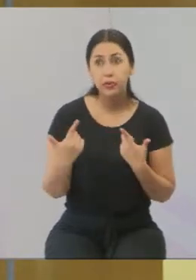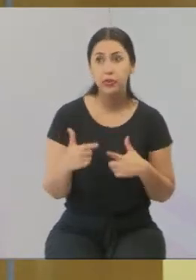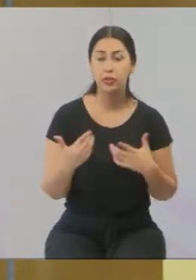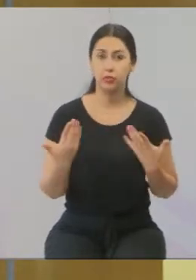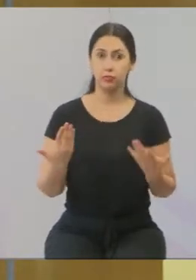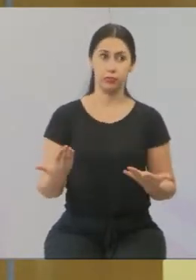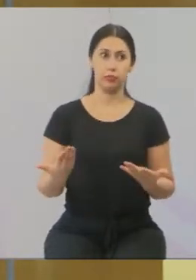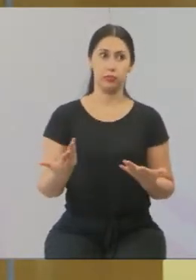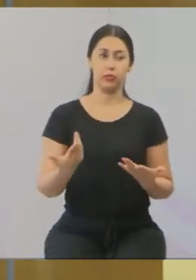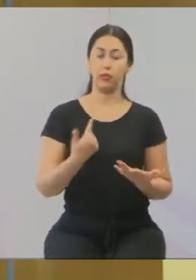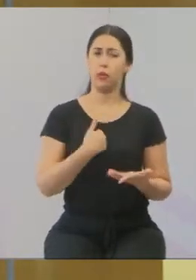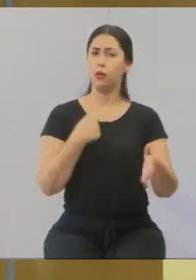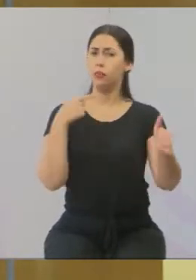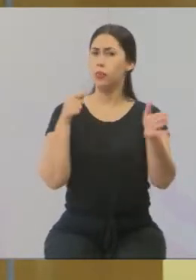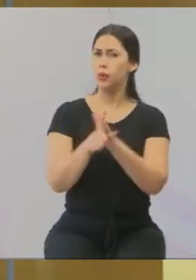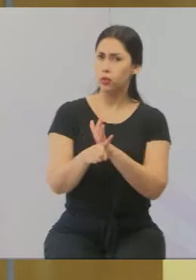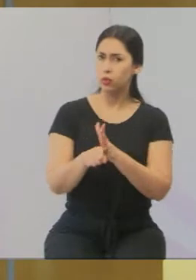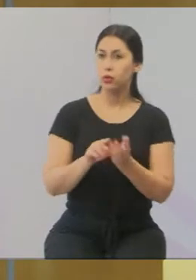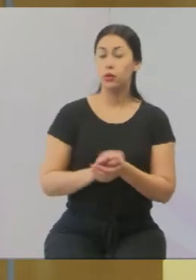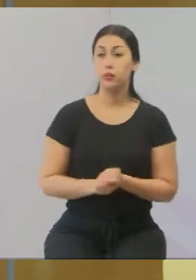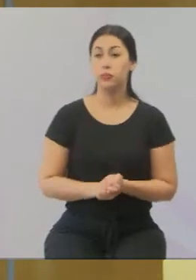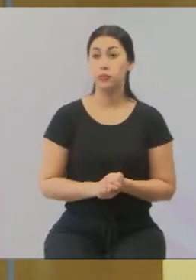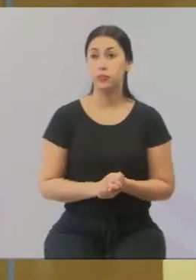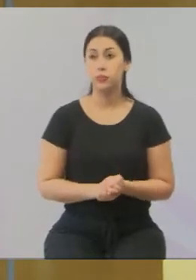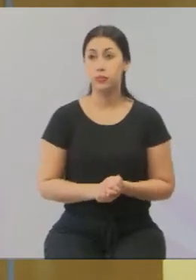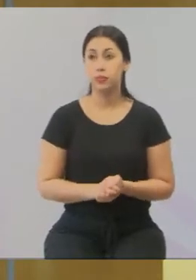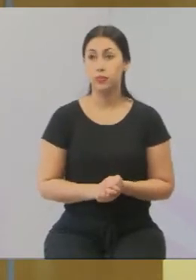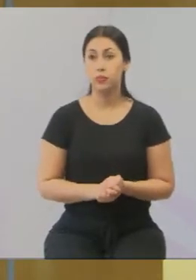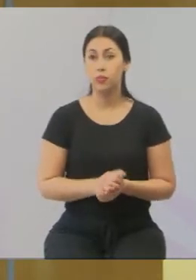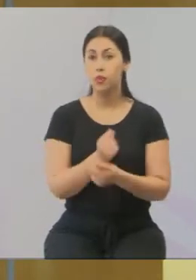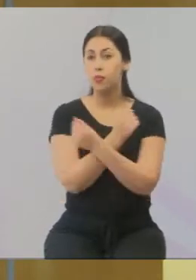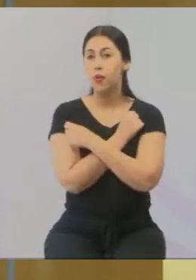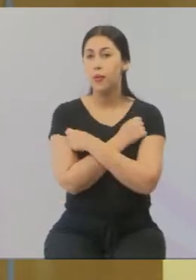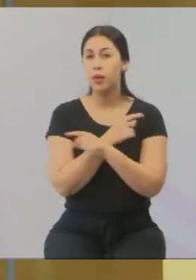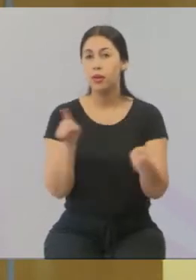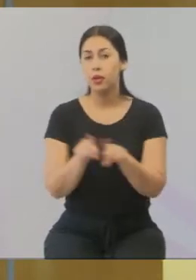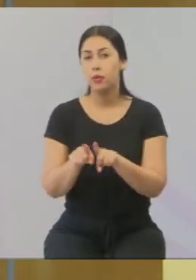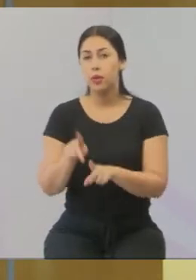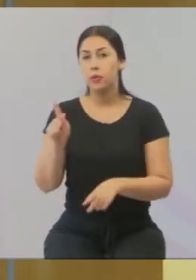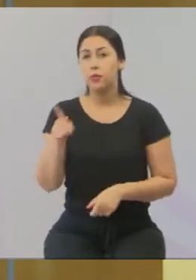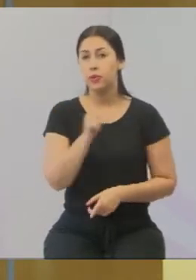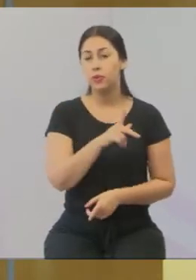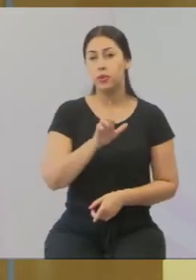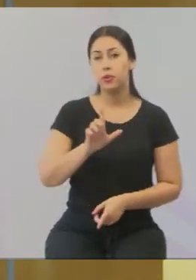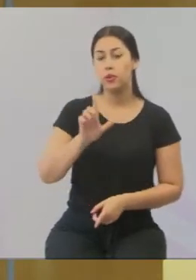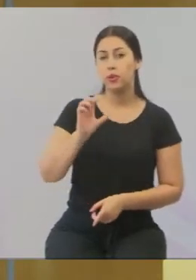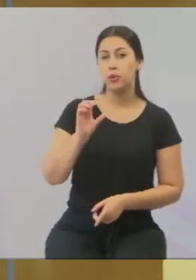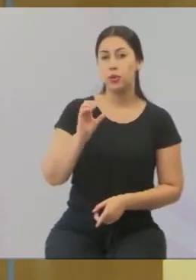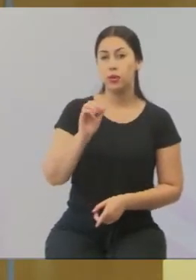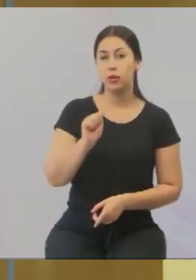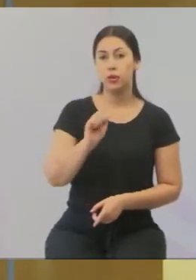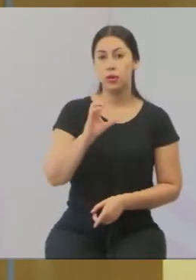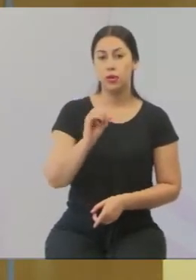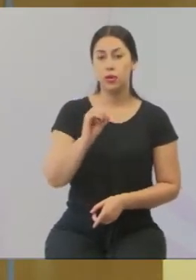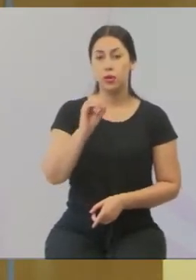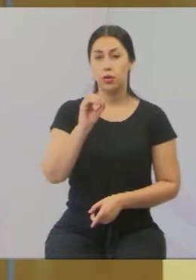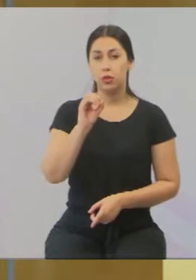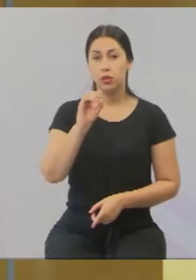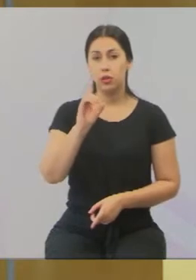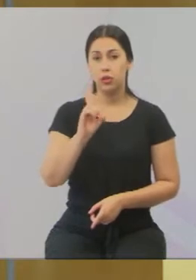Então, estarei fazendo um questionamento. Até quero mandar aqui um abraço para o professor Laudir, que tem